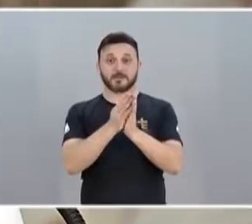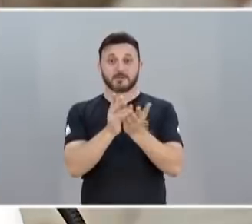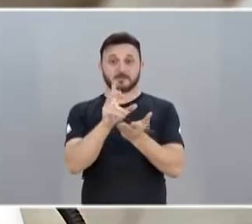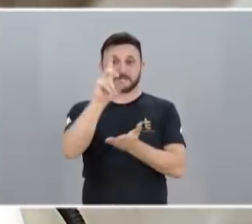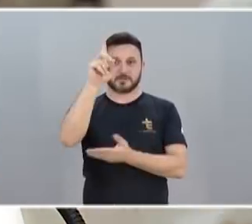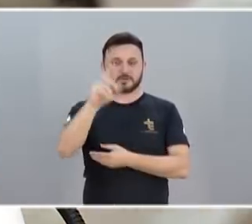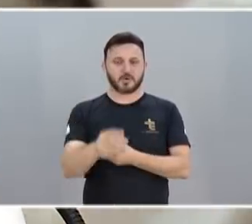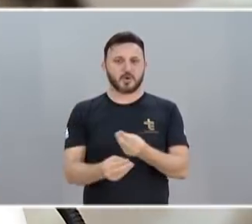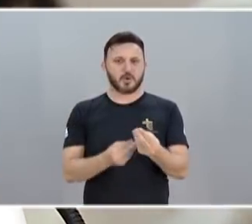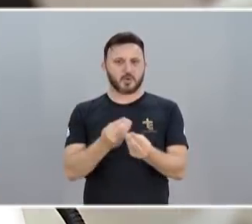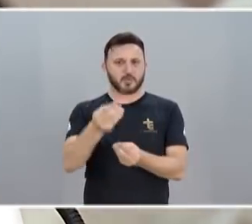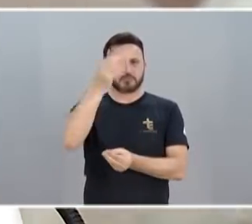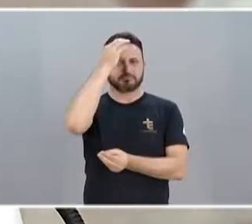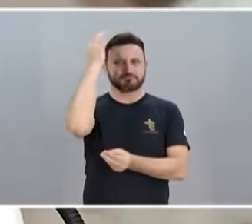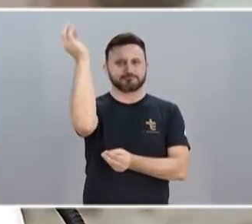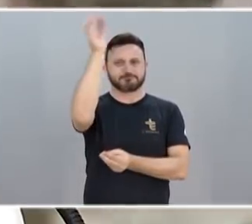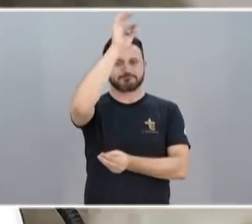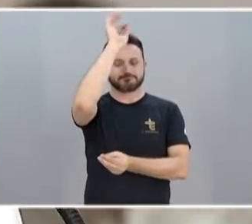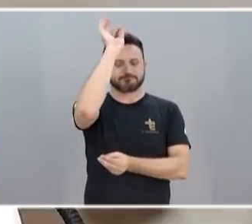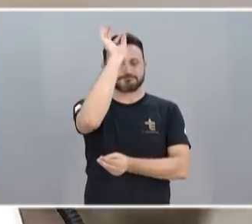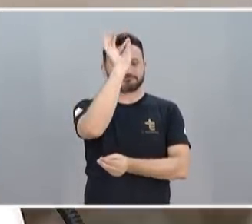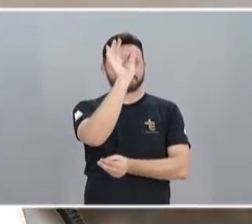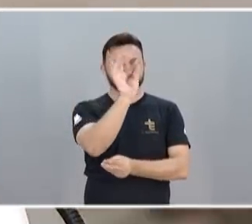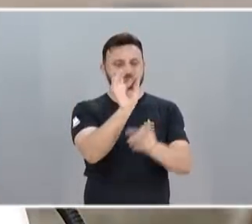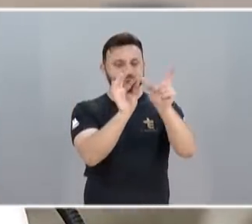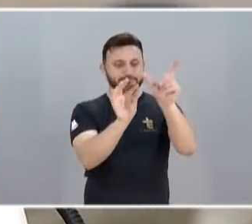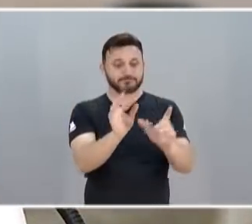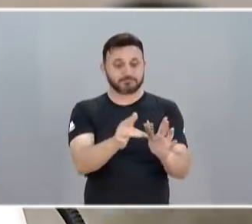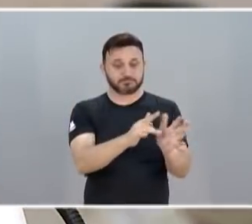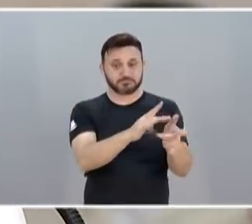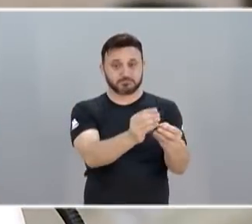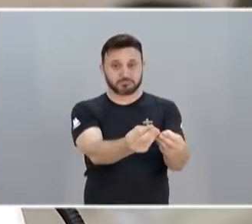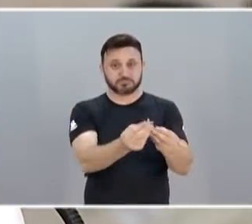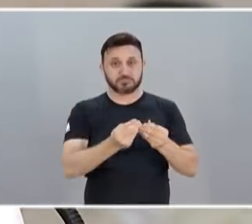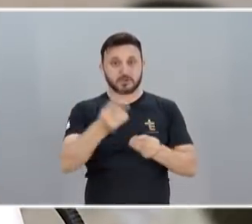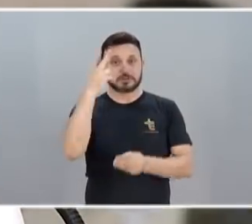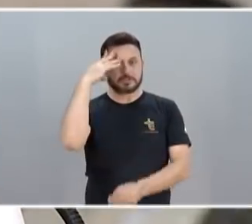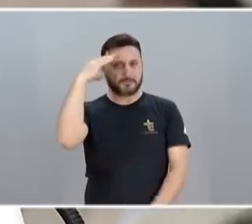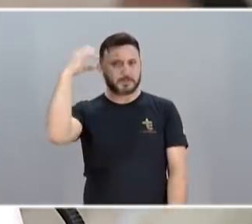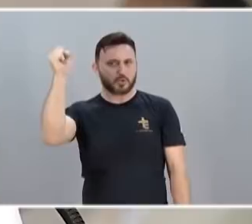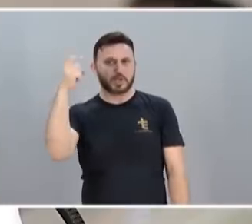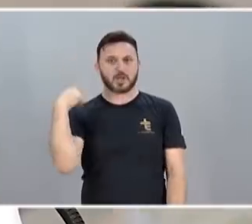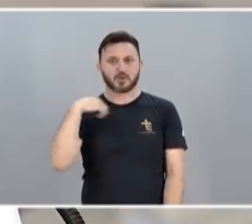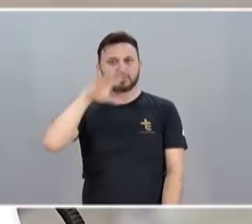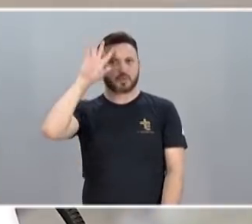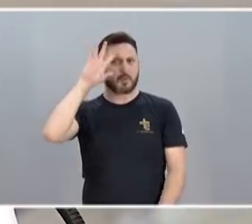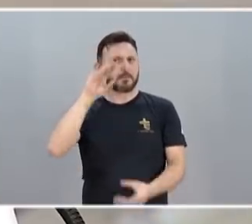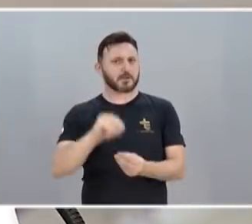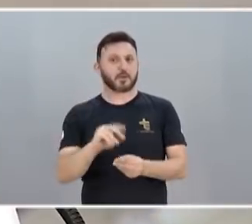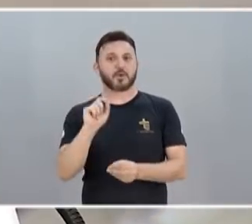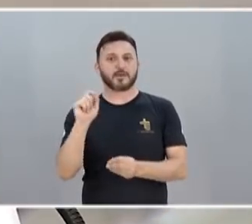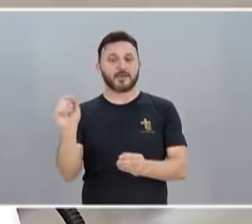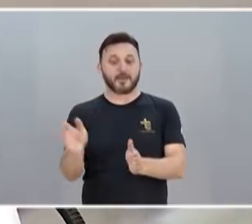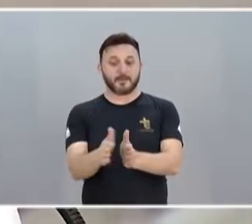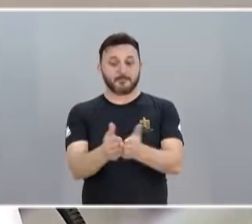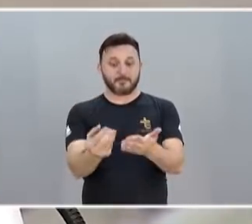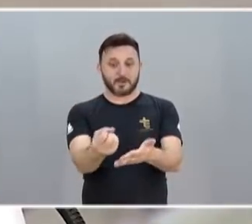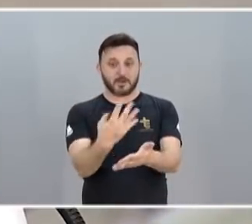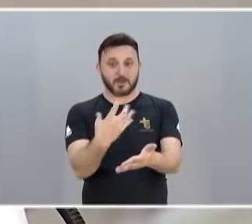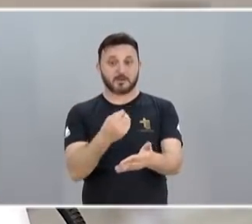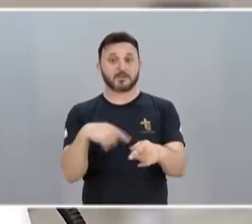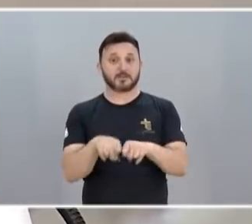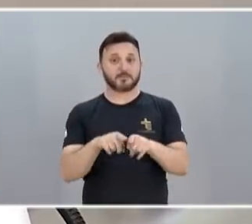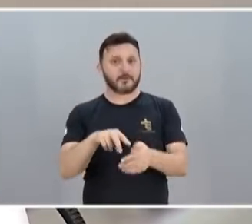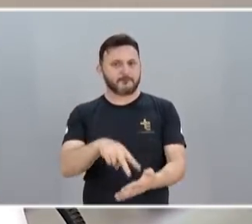meio do Espírito Santo, o Cristo ressuscitado nos concede sabedoria para compreender a sua palavra e força para